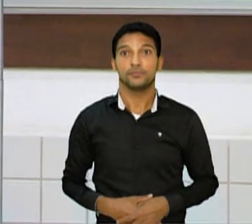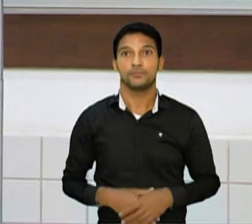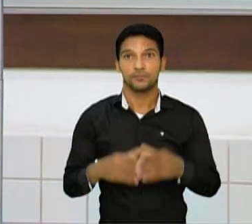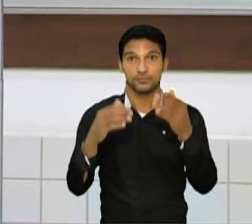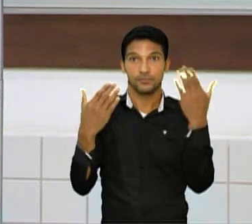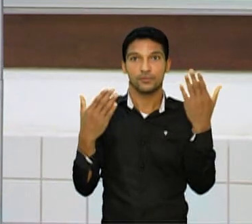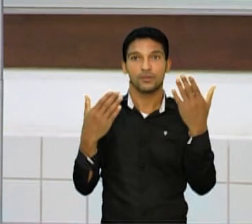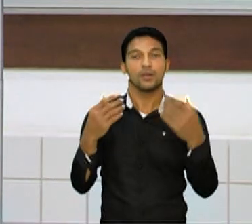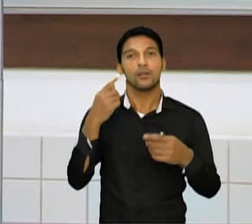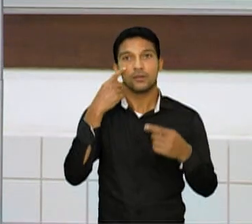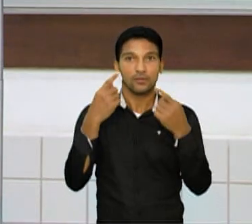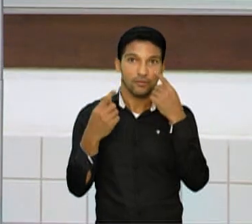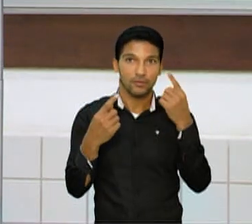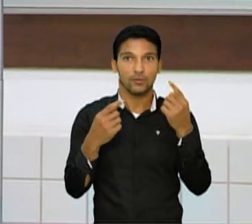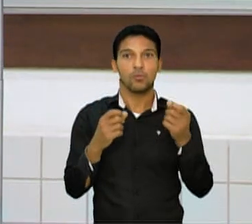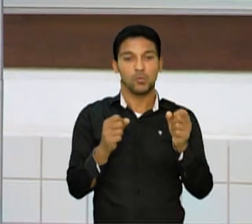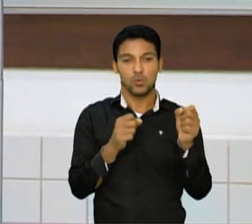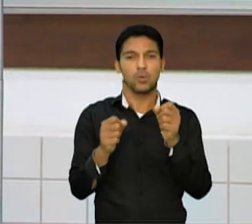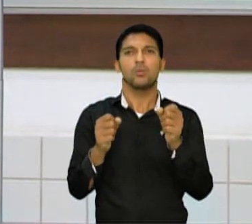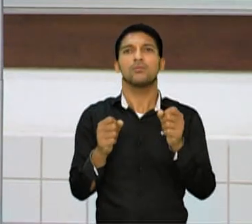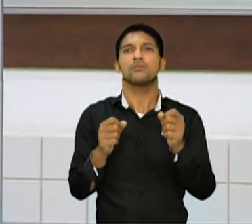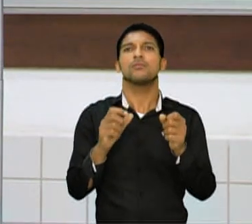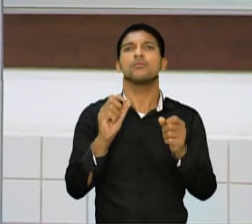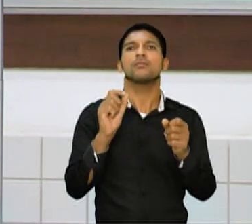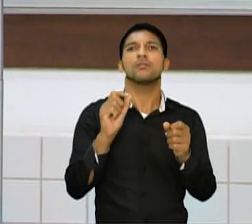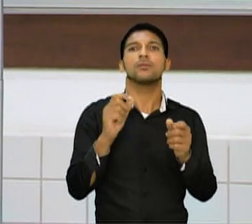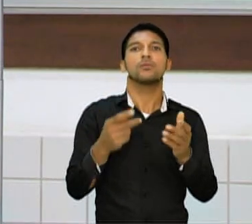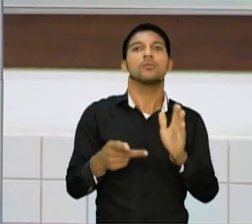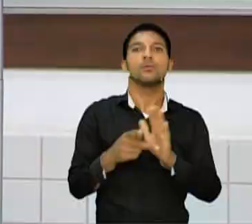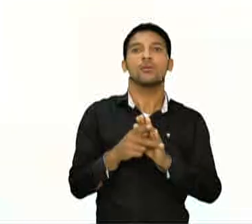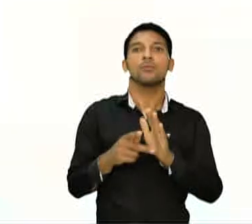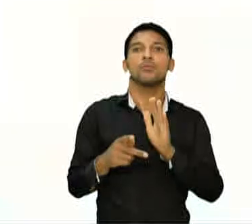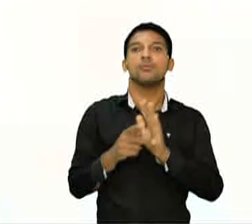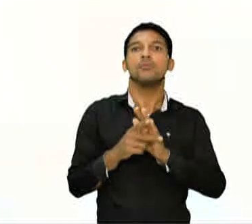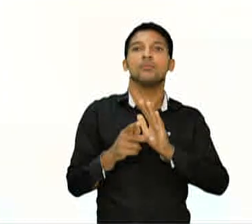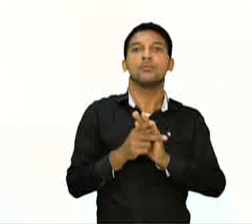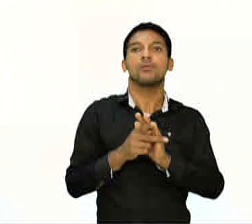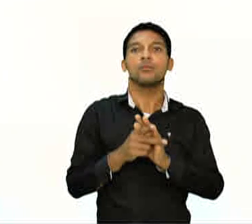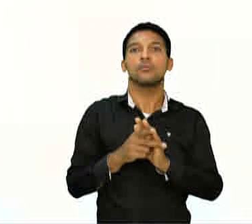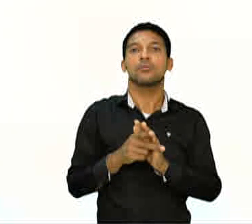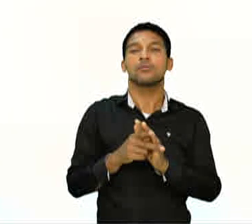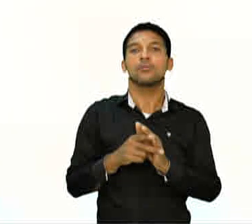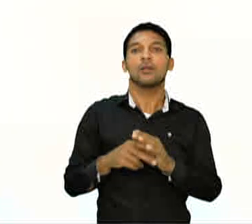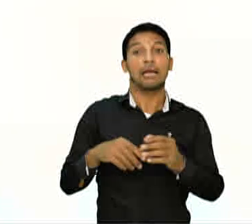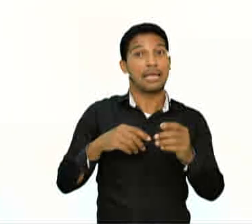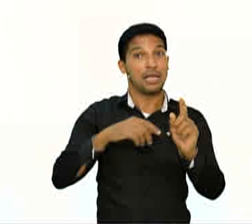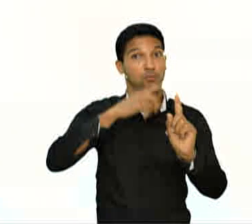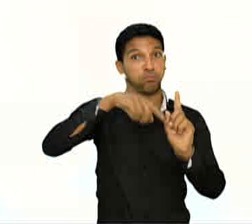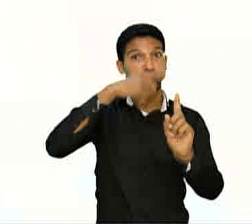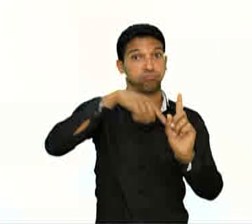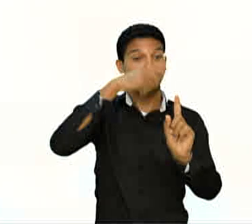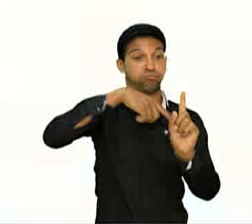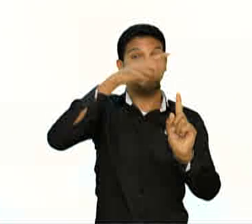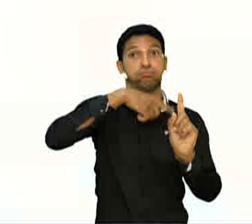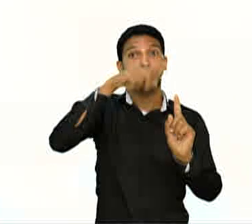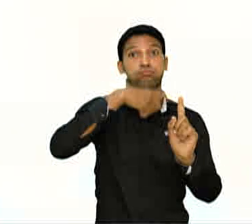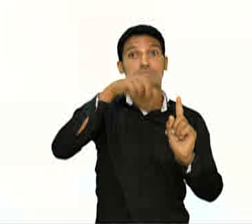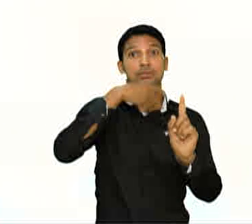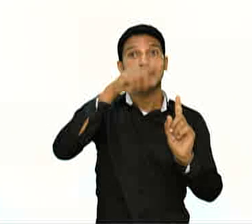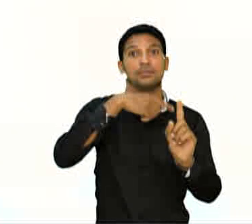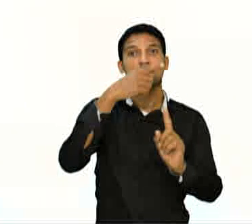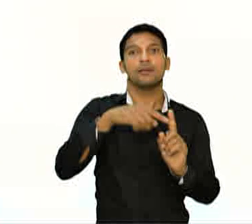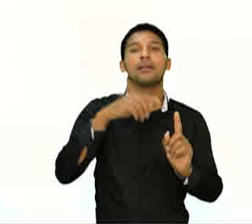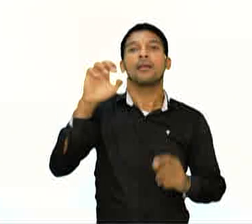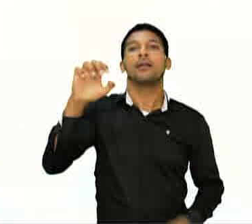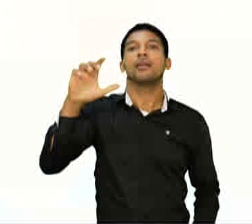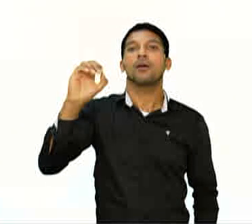possível dentro do potencial a ser visto na atividade? A resposta correta, energia eólica, sim, potencialmente é